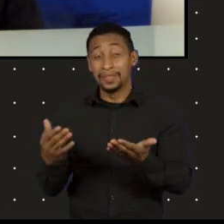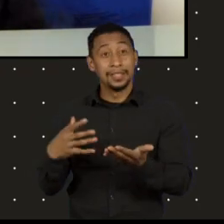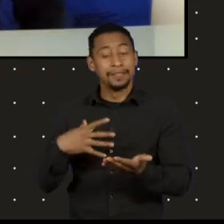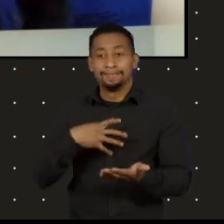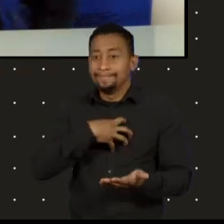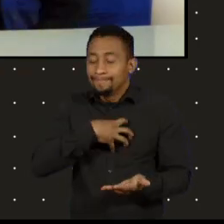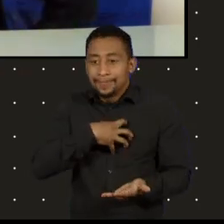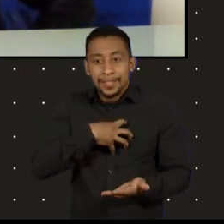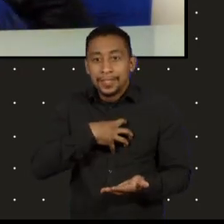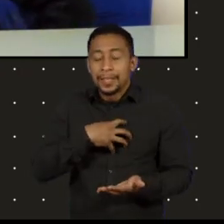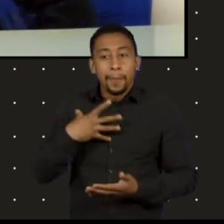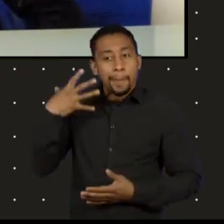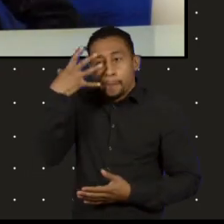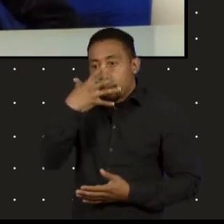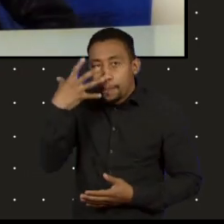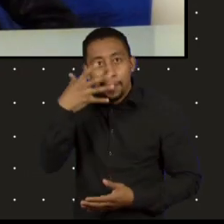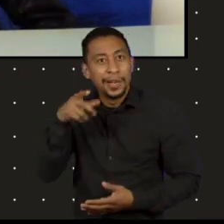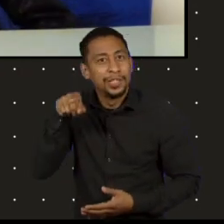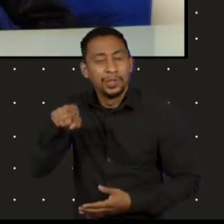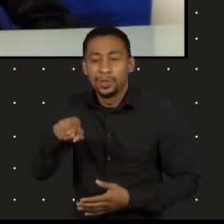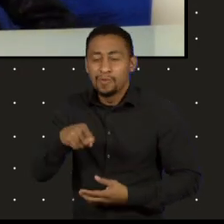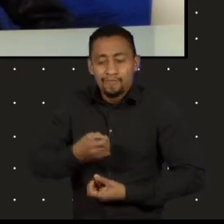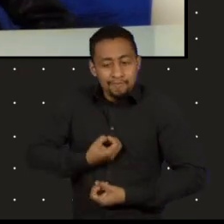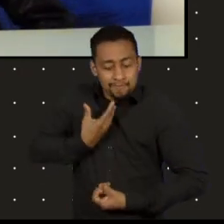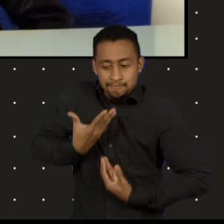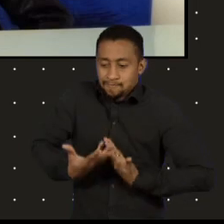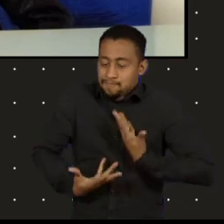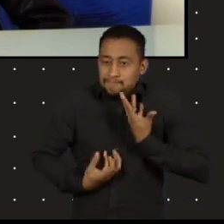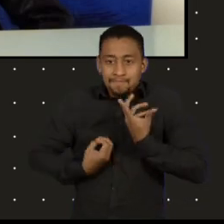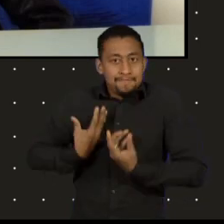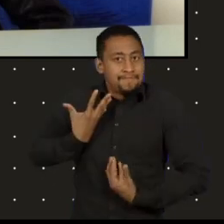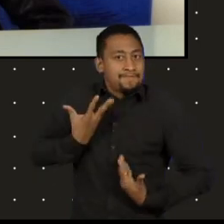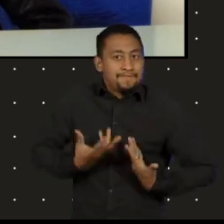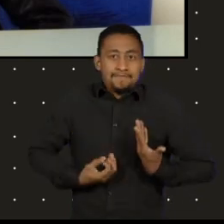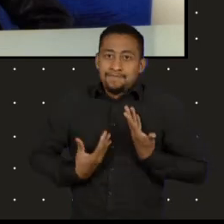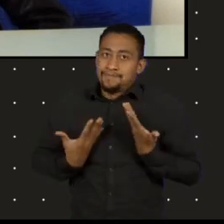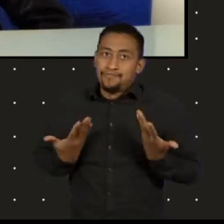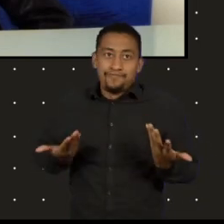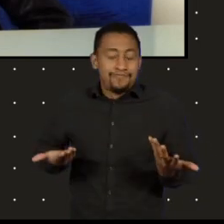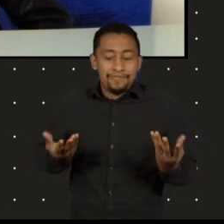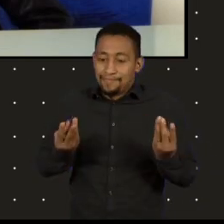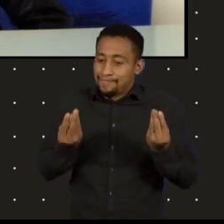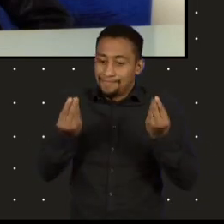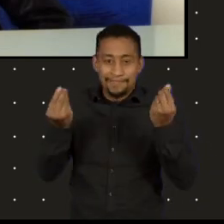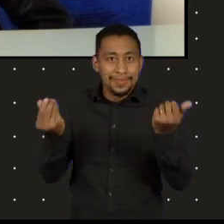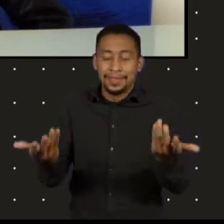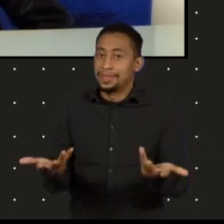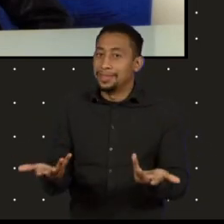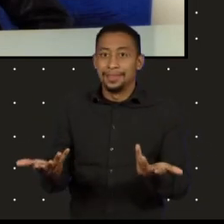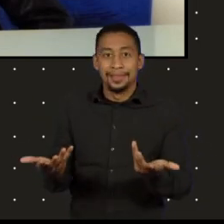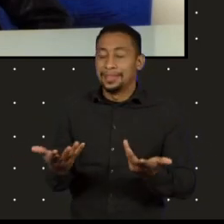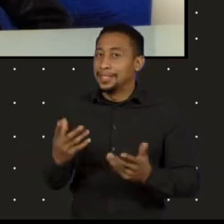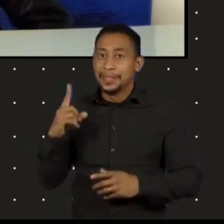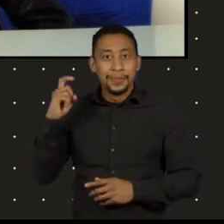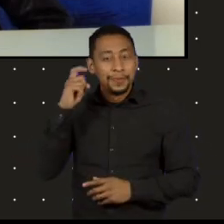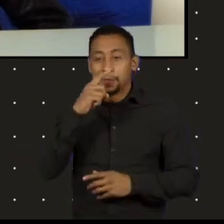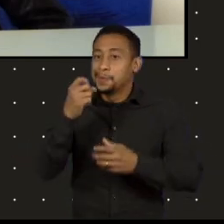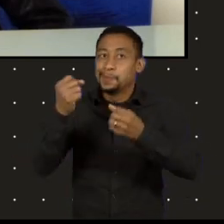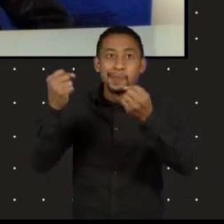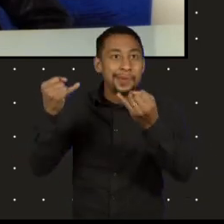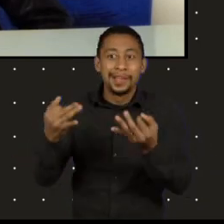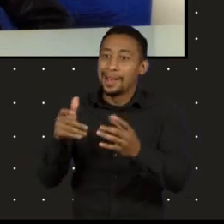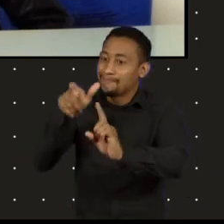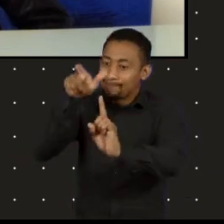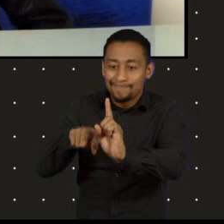uma chama de uma coisa tão impressionante esse encontro, uma